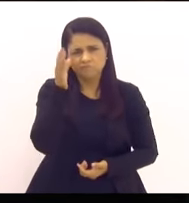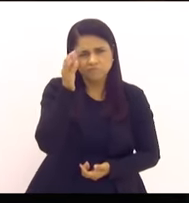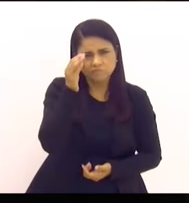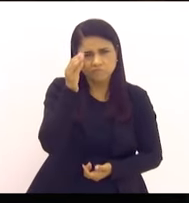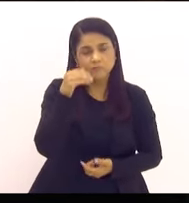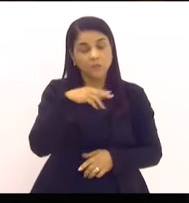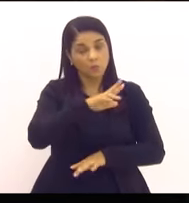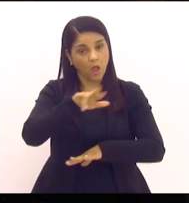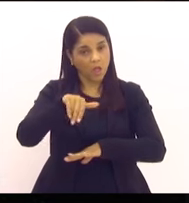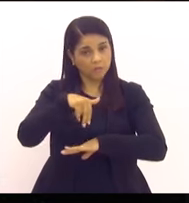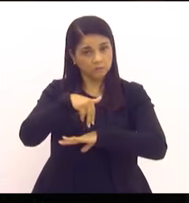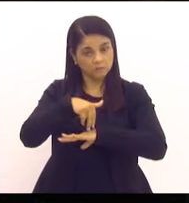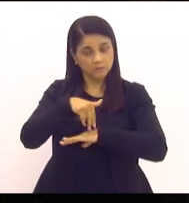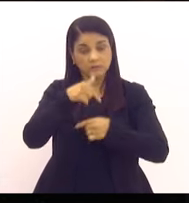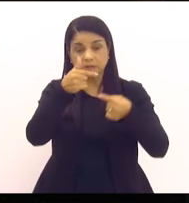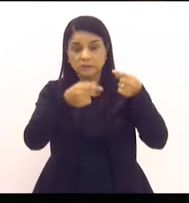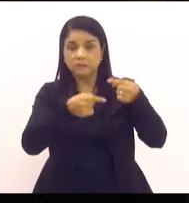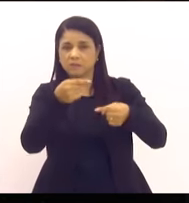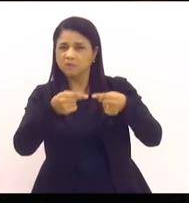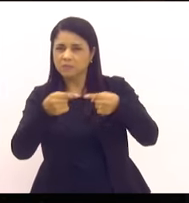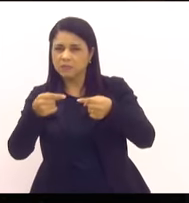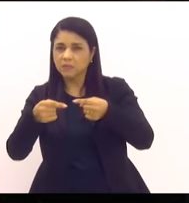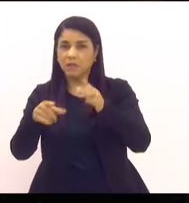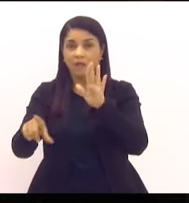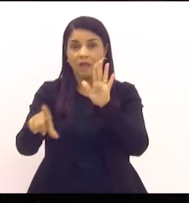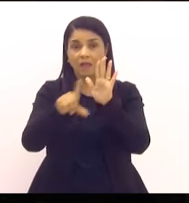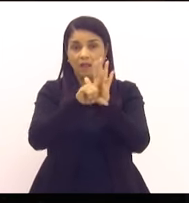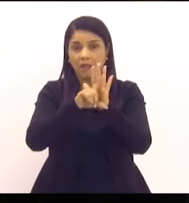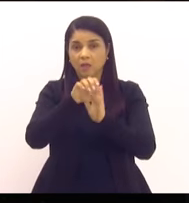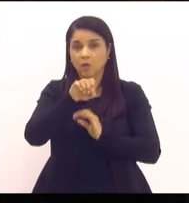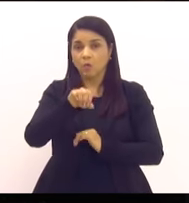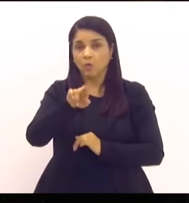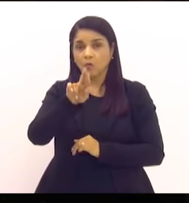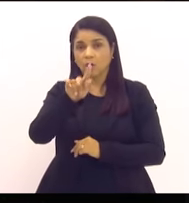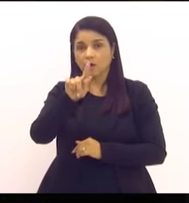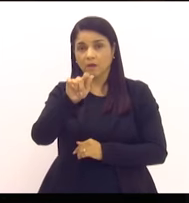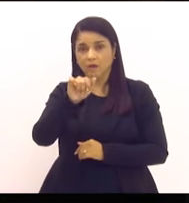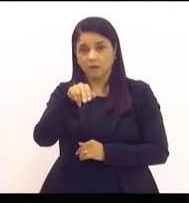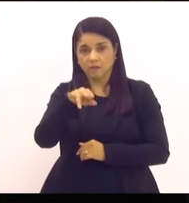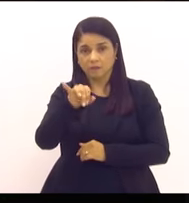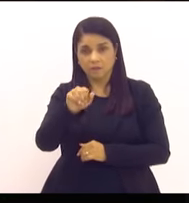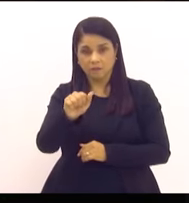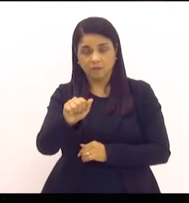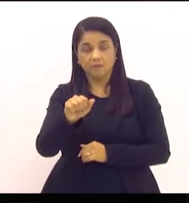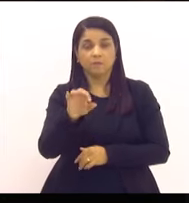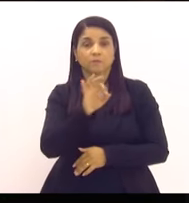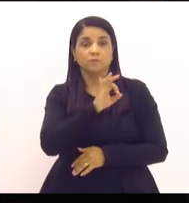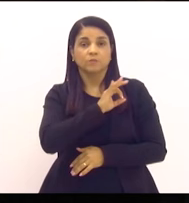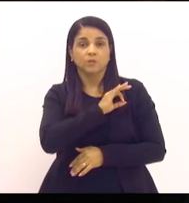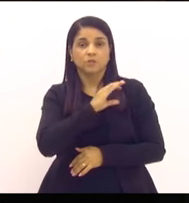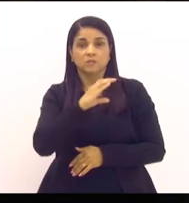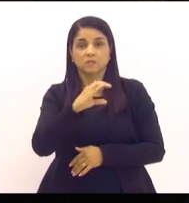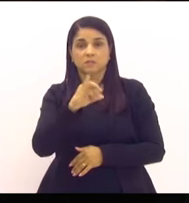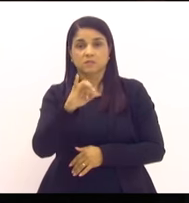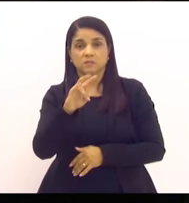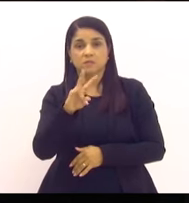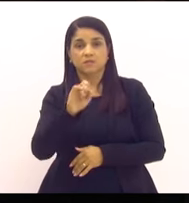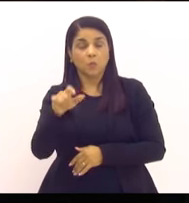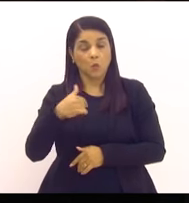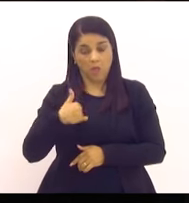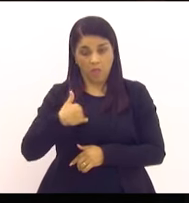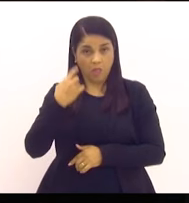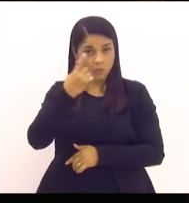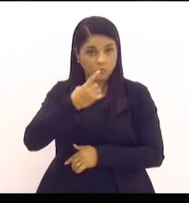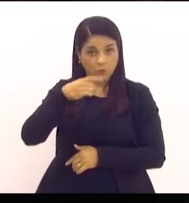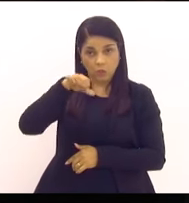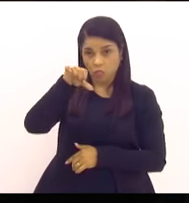tribuna debater a lei orgânica da Polícia Civil, e aí eu já sou deputado, há quase 9 anos